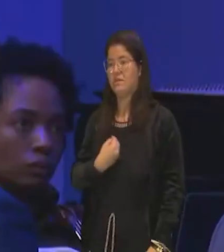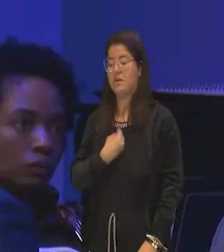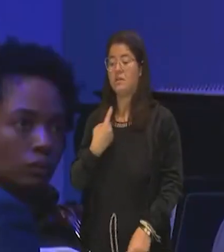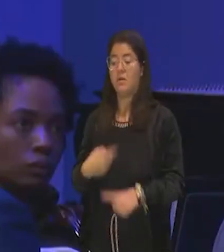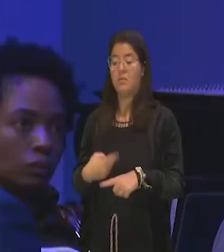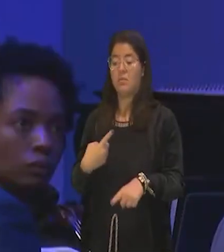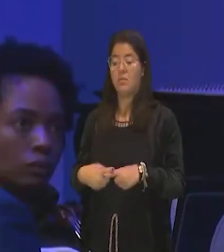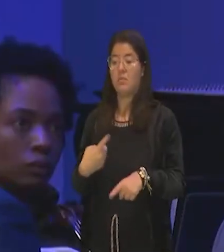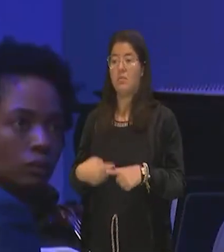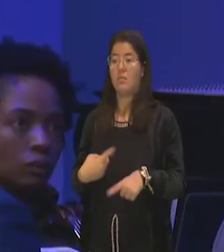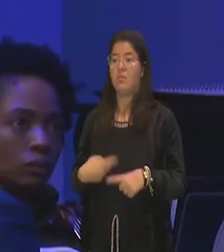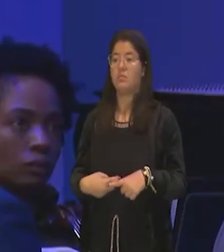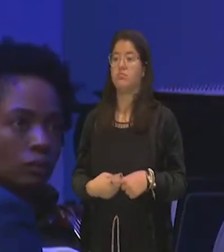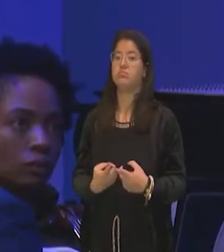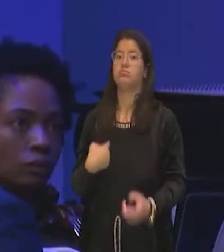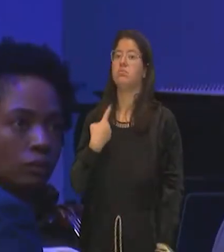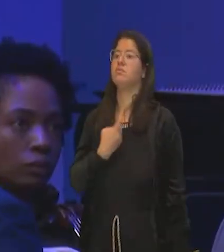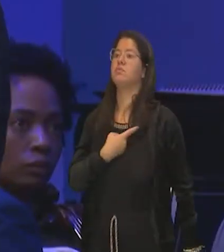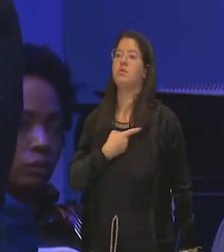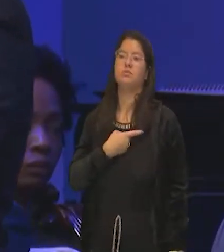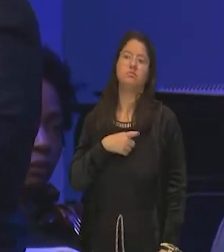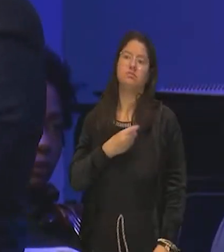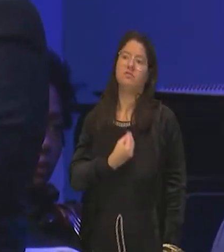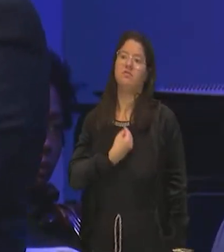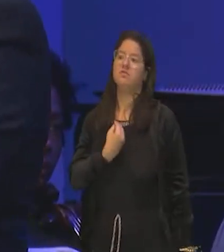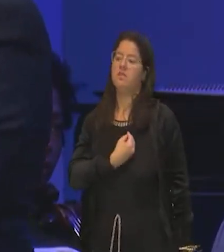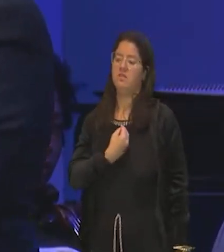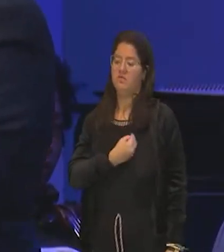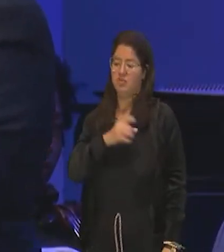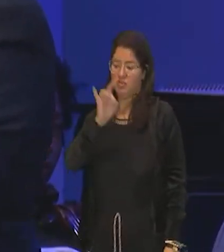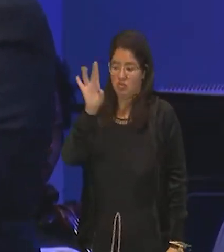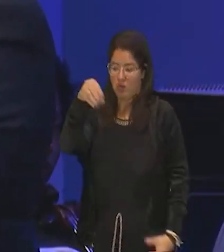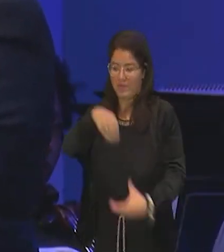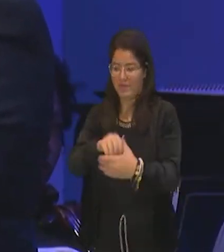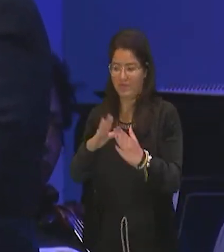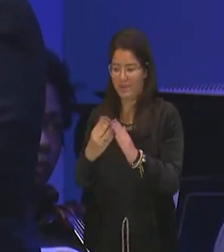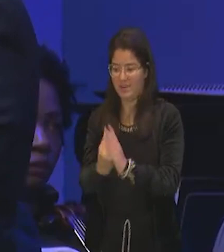não vivemos apenas na igreja.